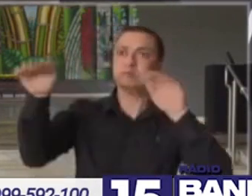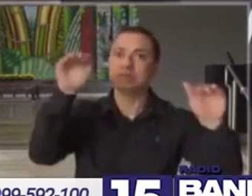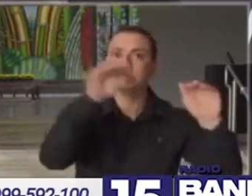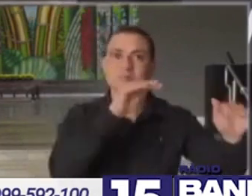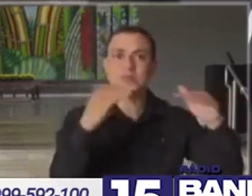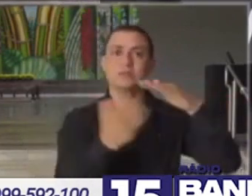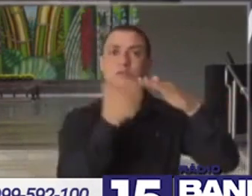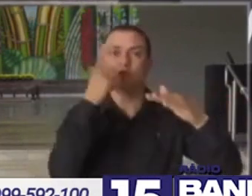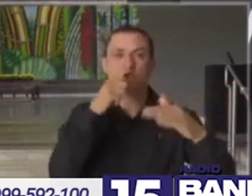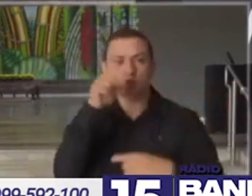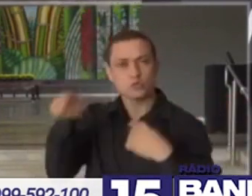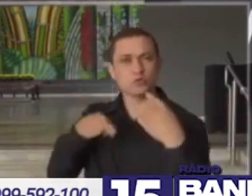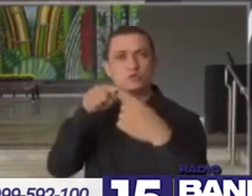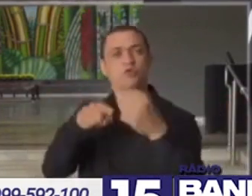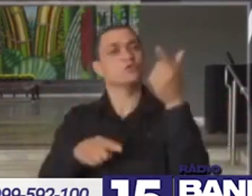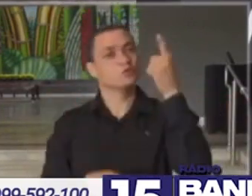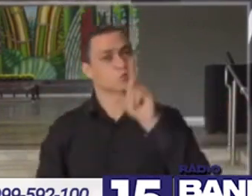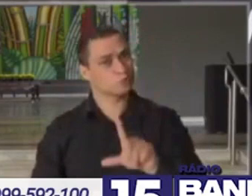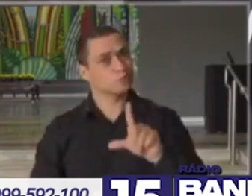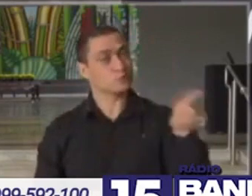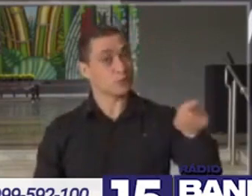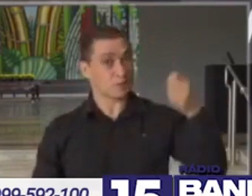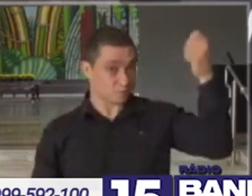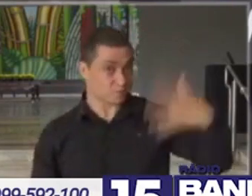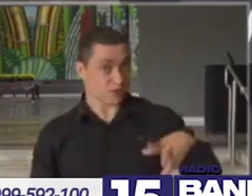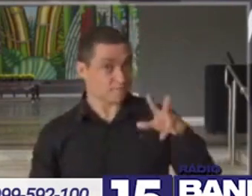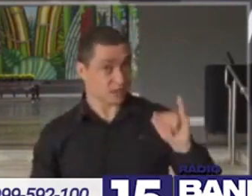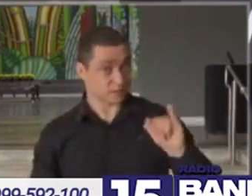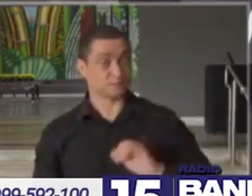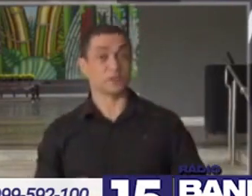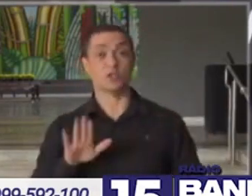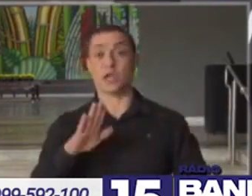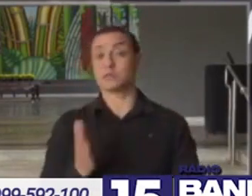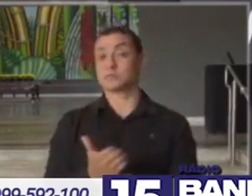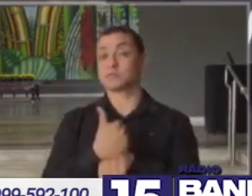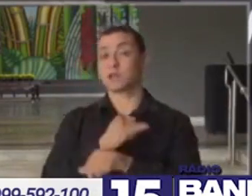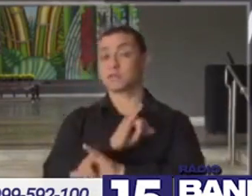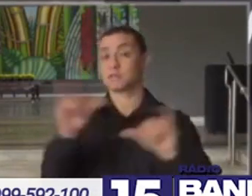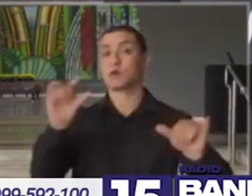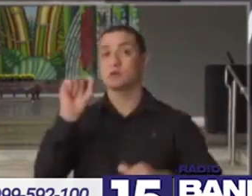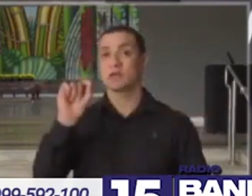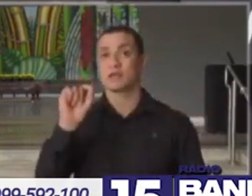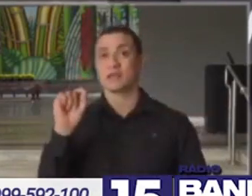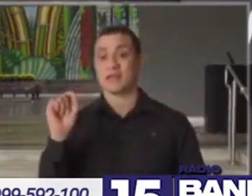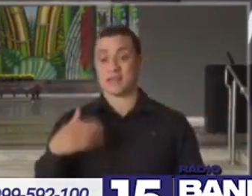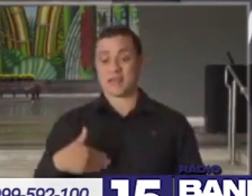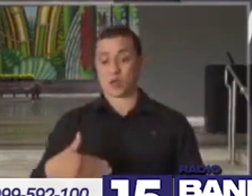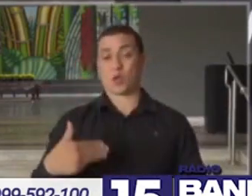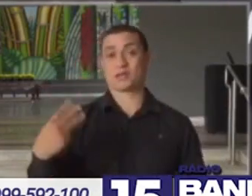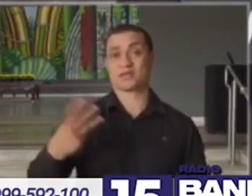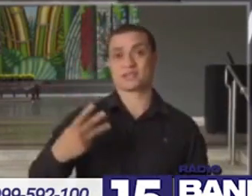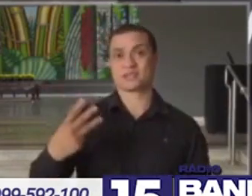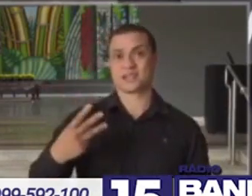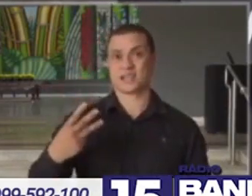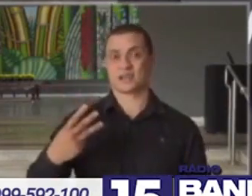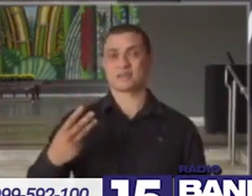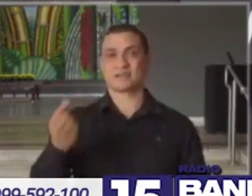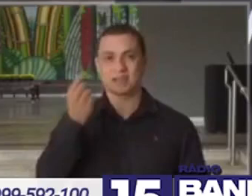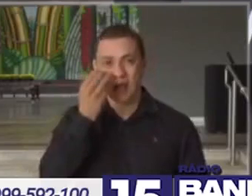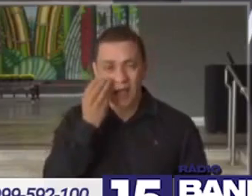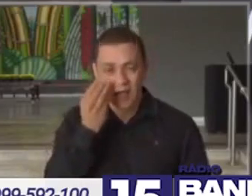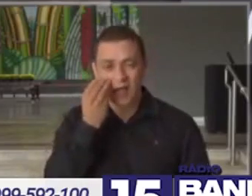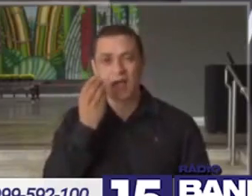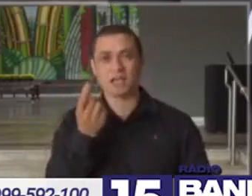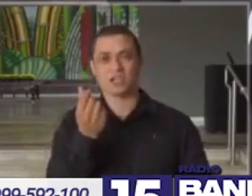nossa convidada de hoje, Regina Esteves, presidente da Comunitas, uma instituição do terceiro setor, que muito contribuiu